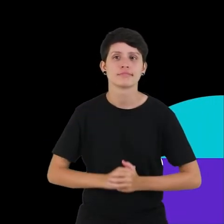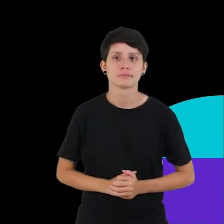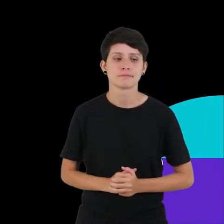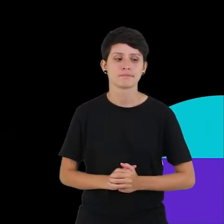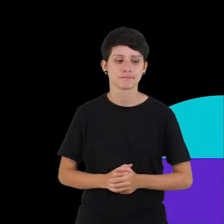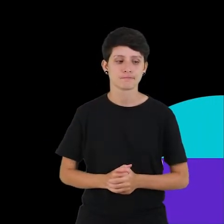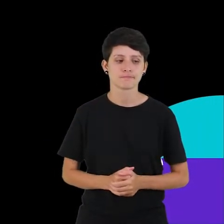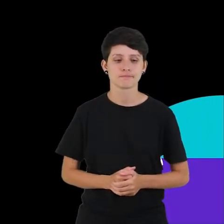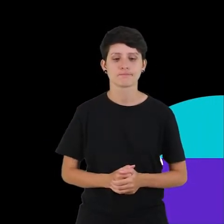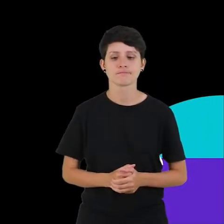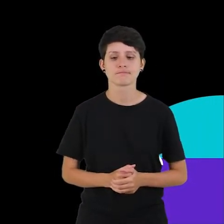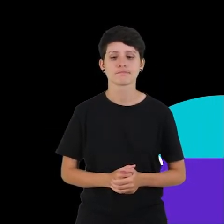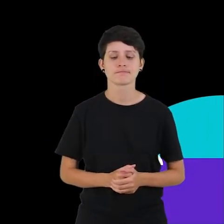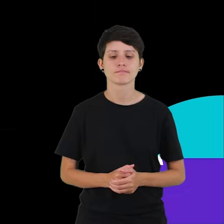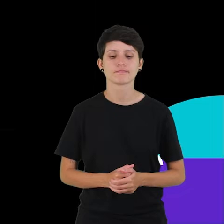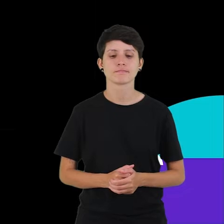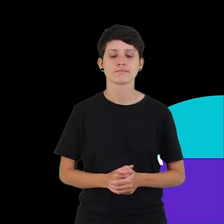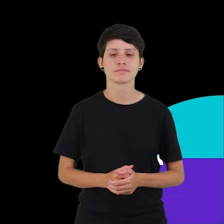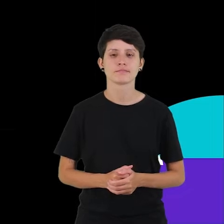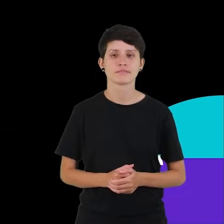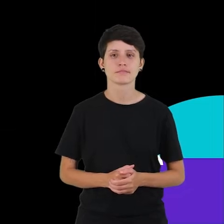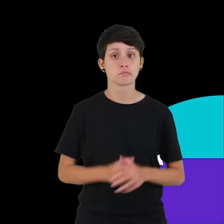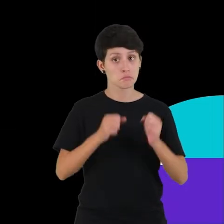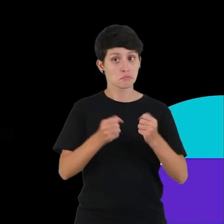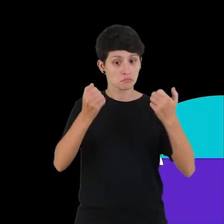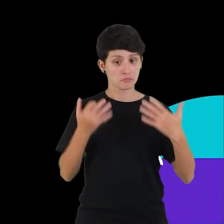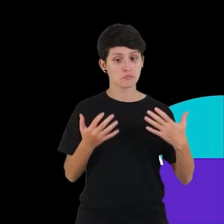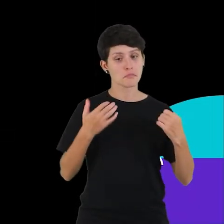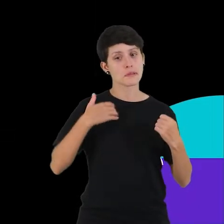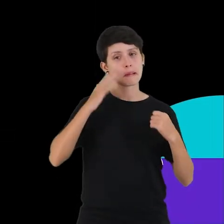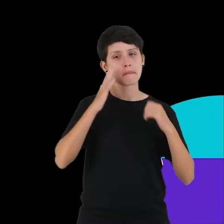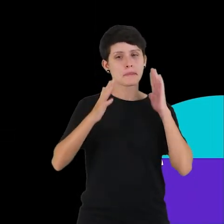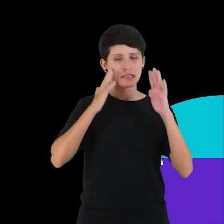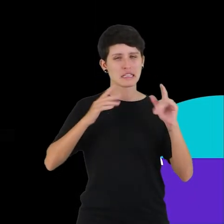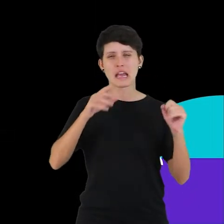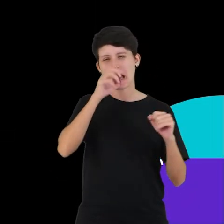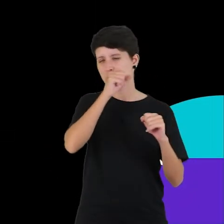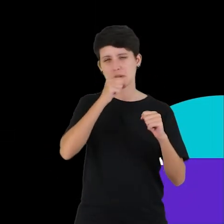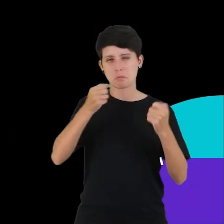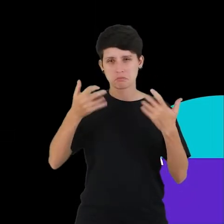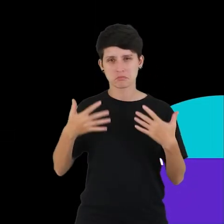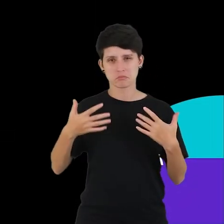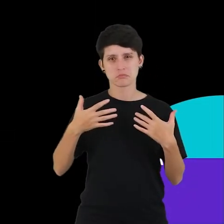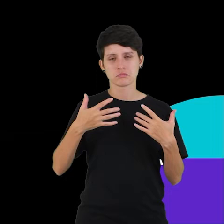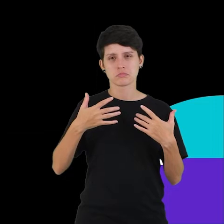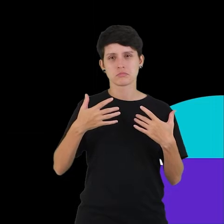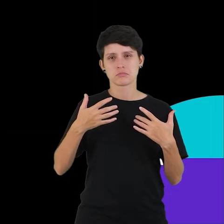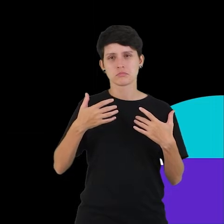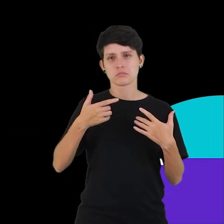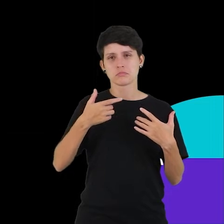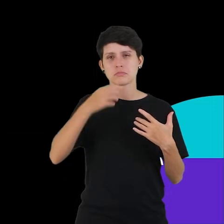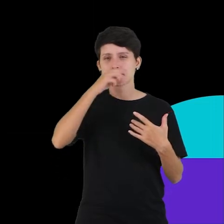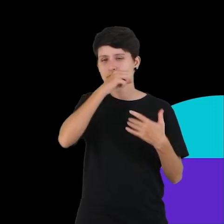Nestlé que a gente viu agora. E aí, para a gente conversar um pouquinho sobre isso, queria perguntar para vocês como vocês imaginam